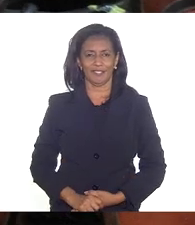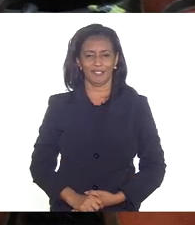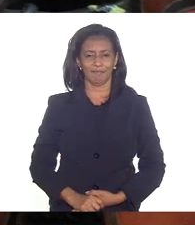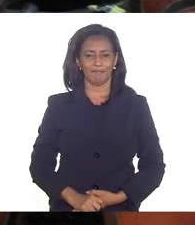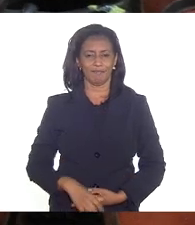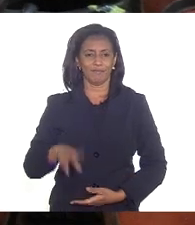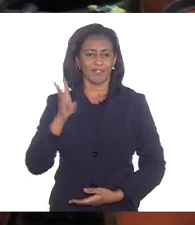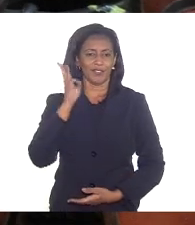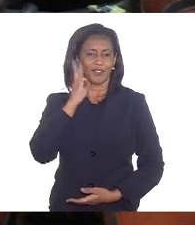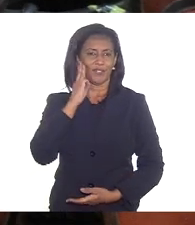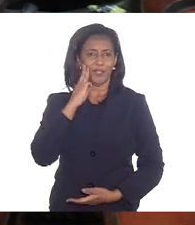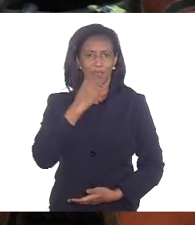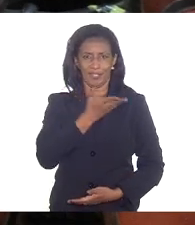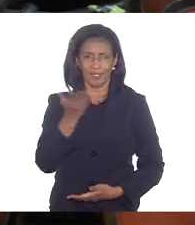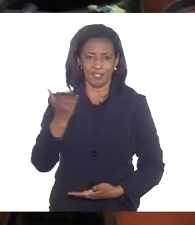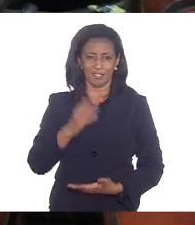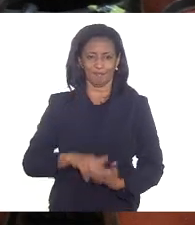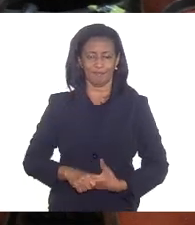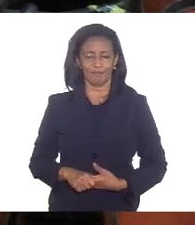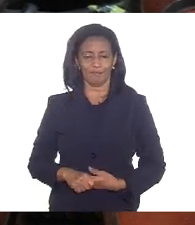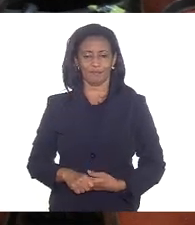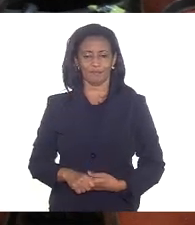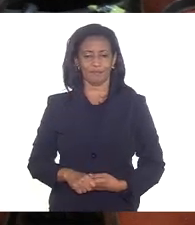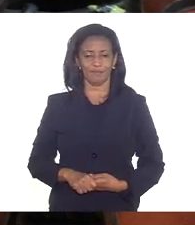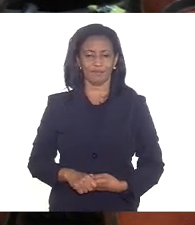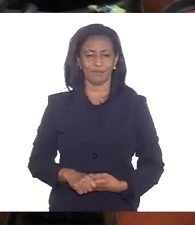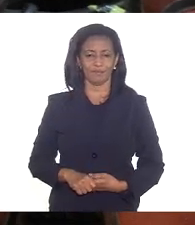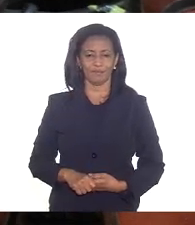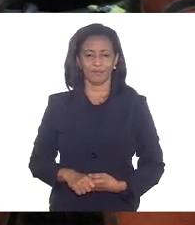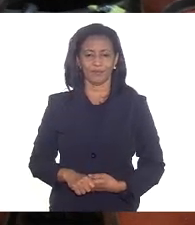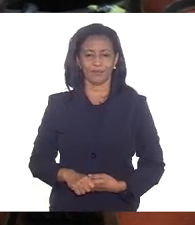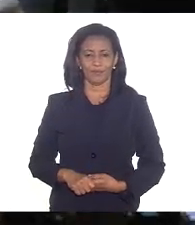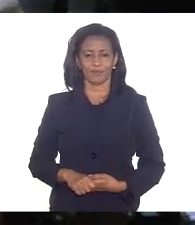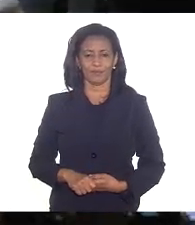civil da presidência